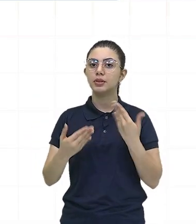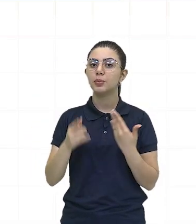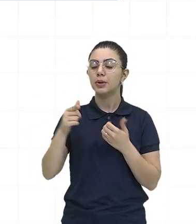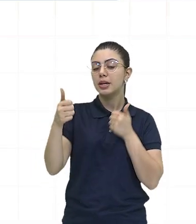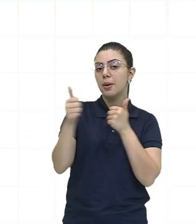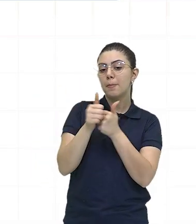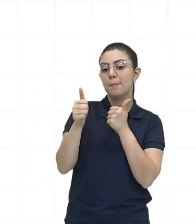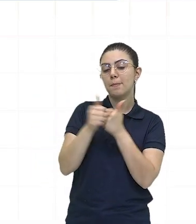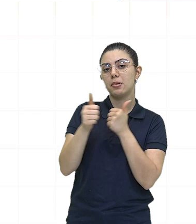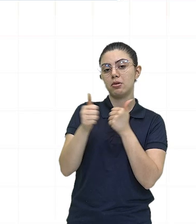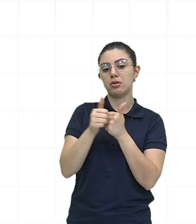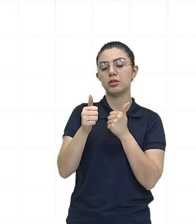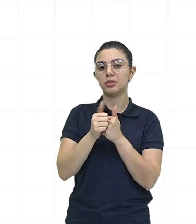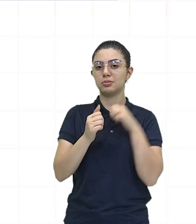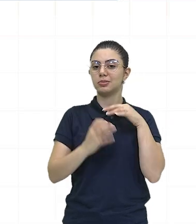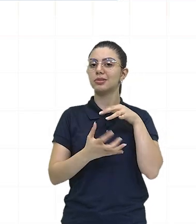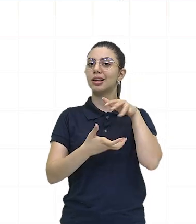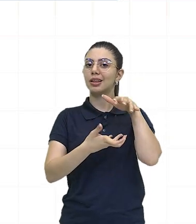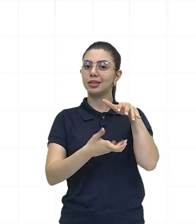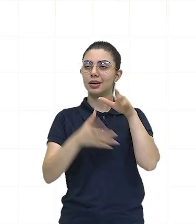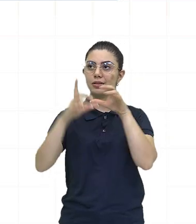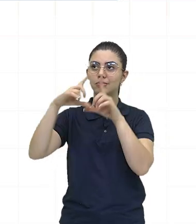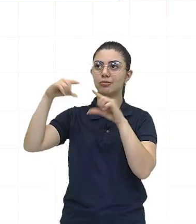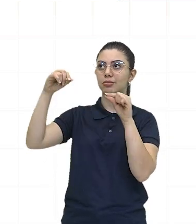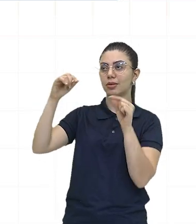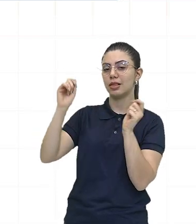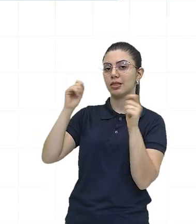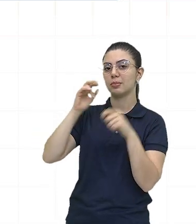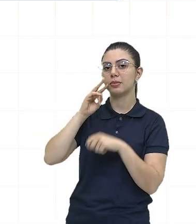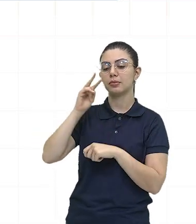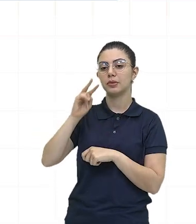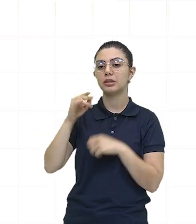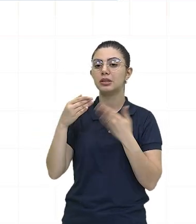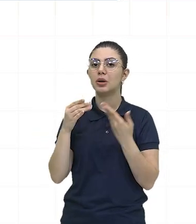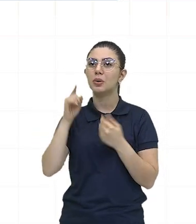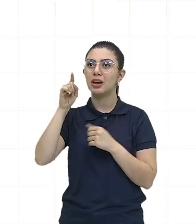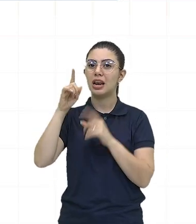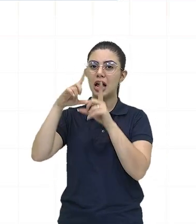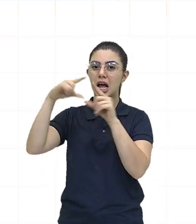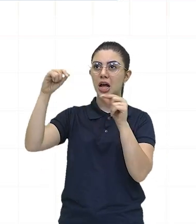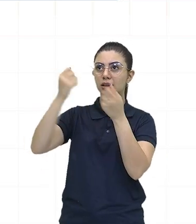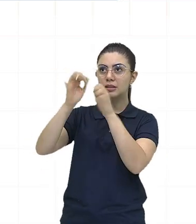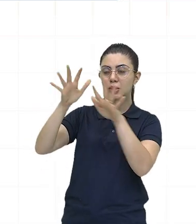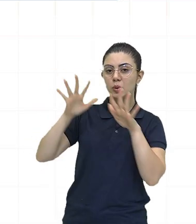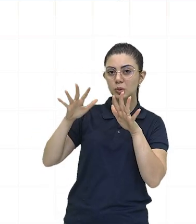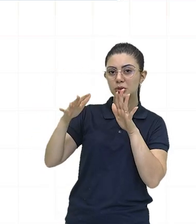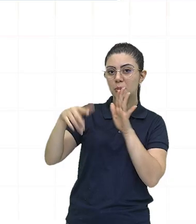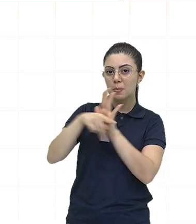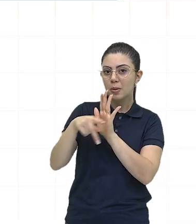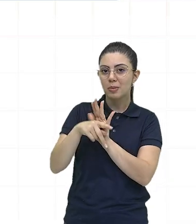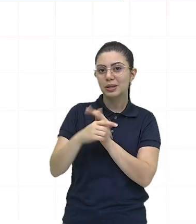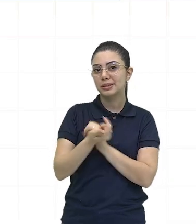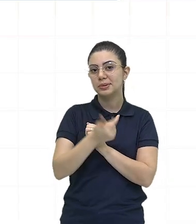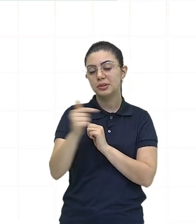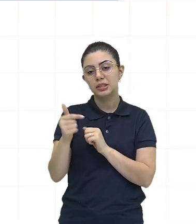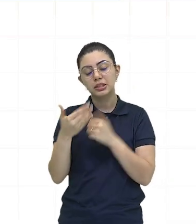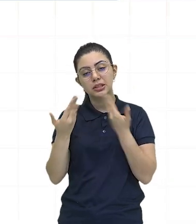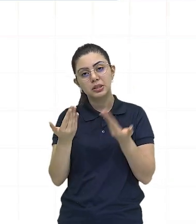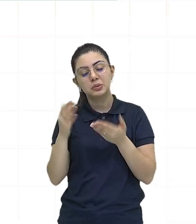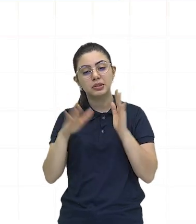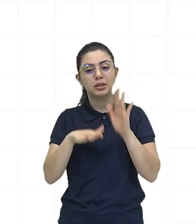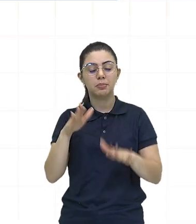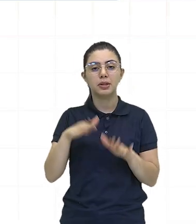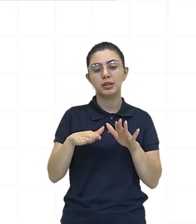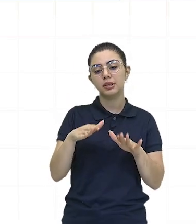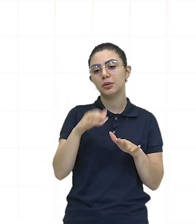próximo satélite que orbita a Terra e que não possui luz própria. Então, dependendo da posição da